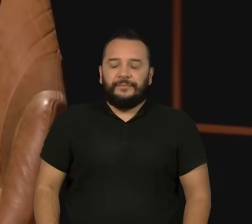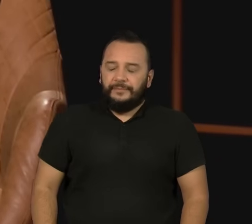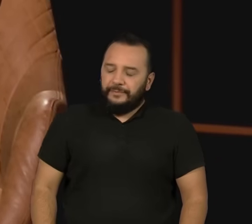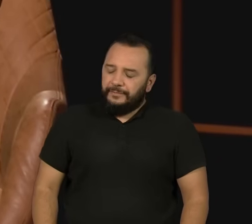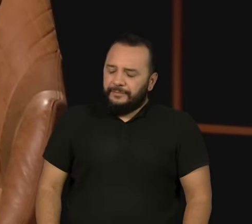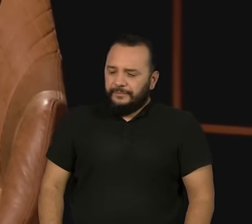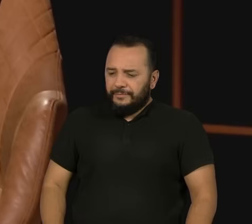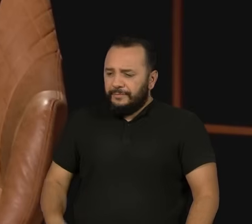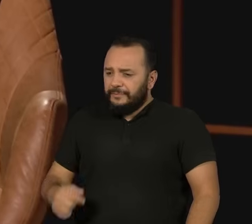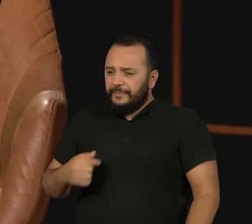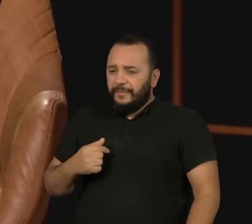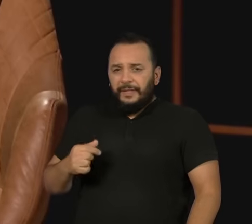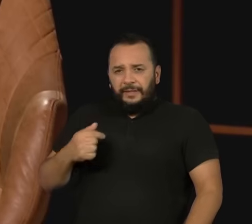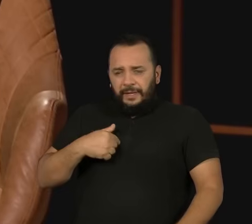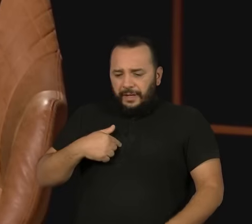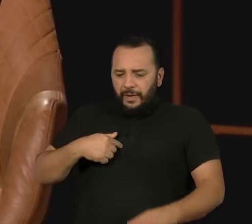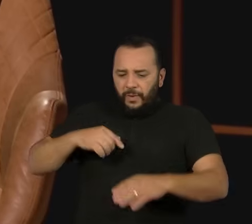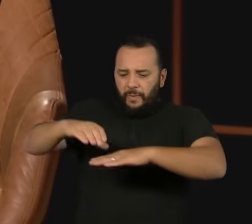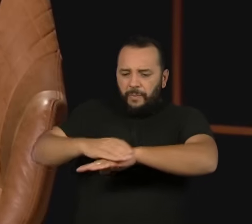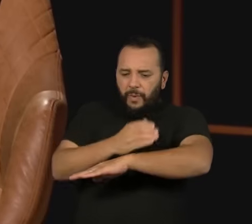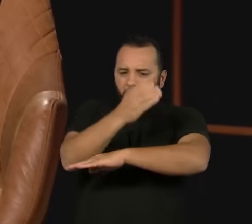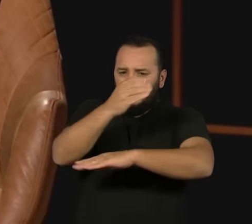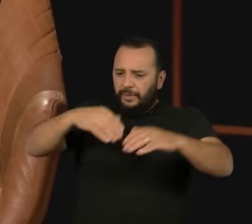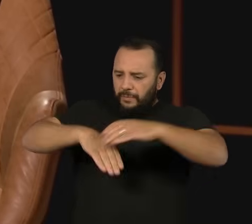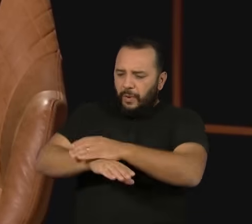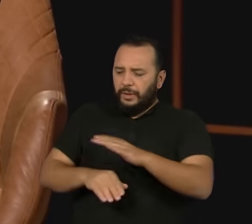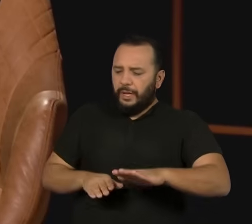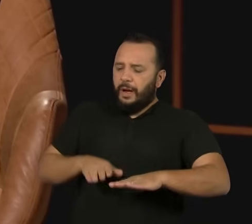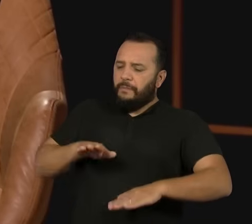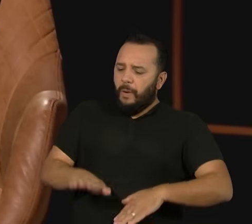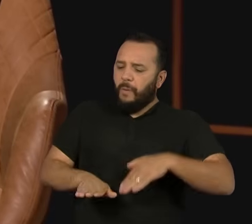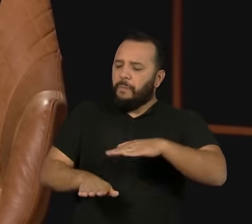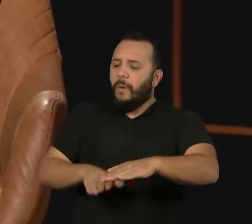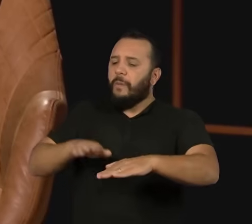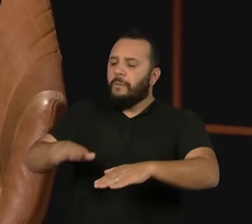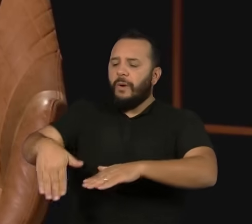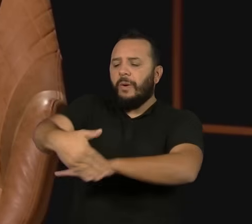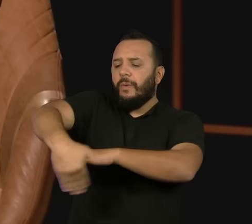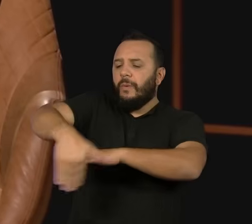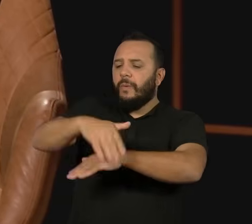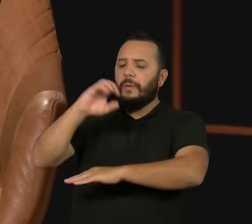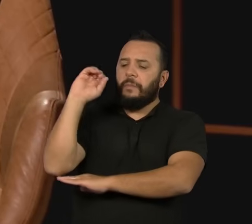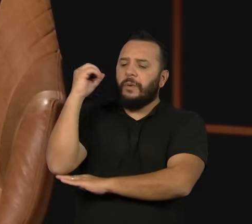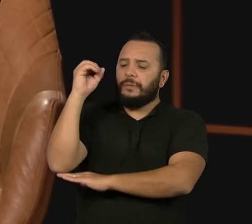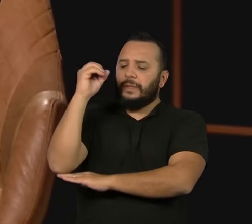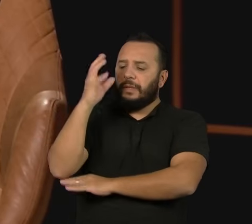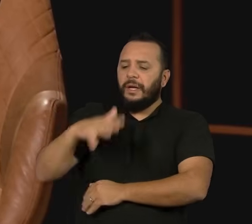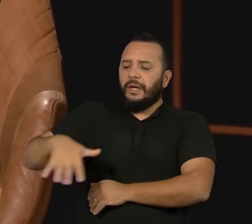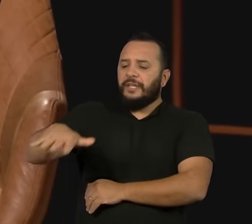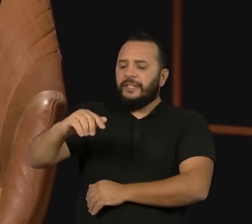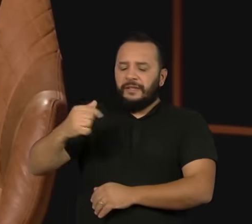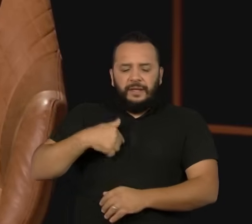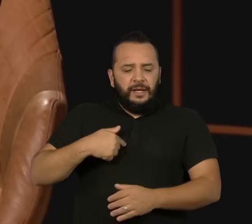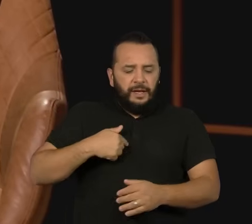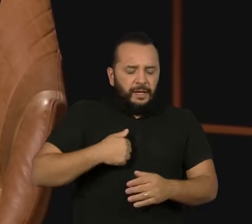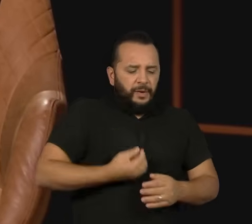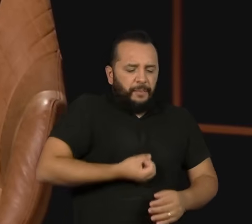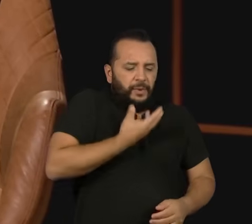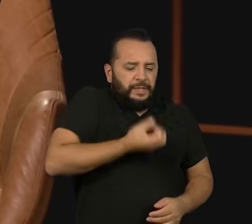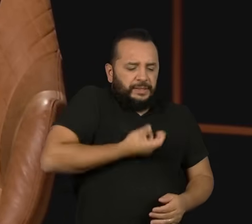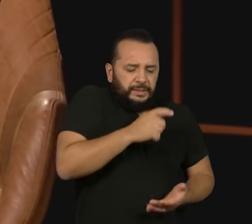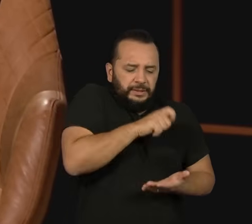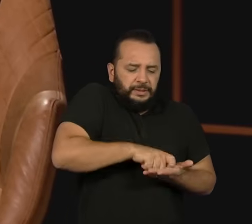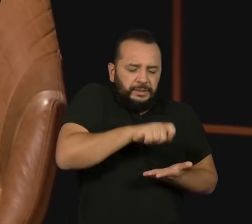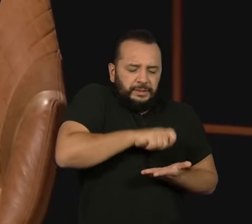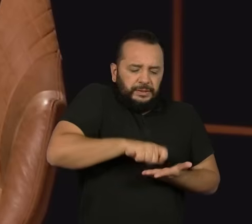Nas pegadas das minhas botas, trago as ruas de Porto Alegre. E na cidade dos meus versos, o sonho dos